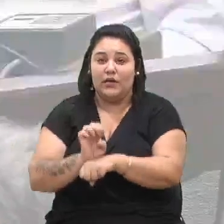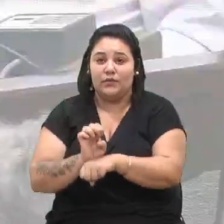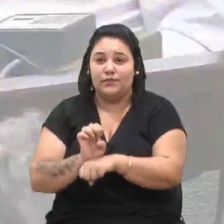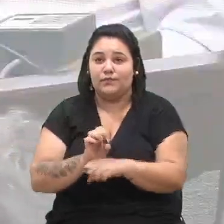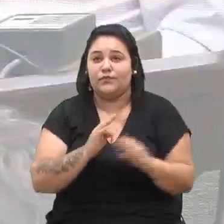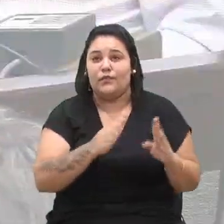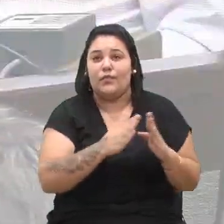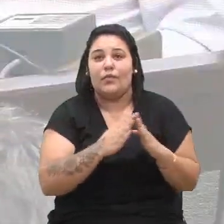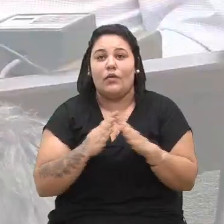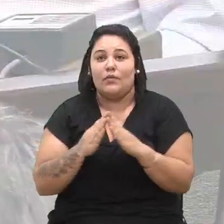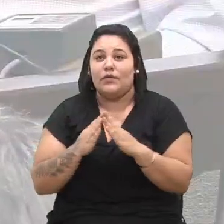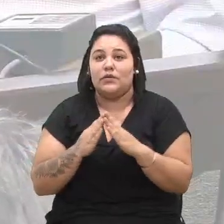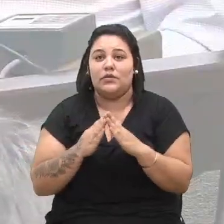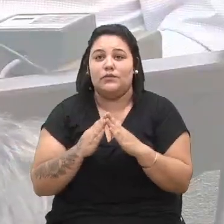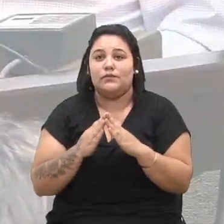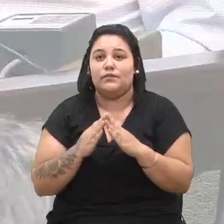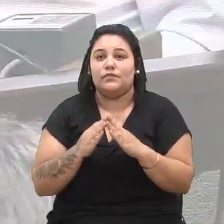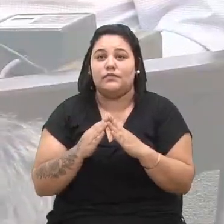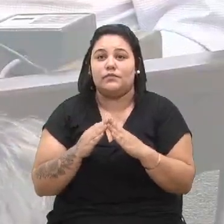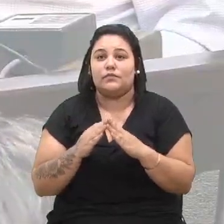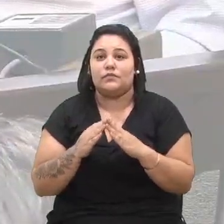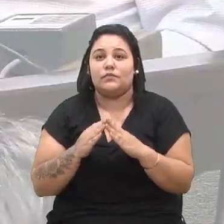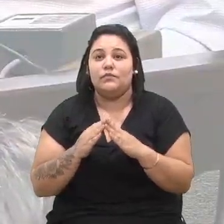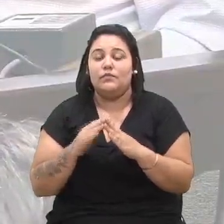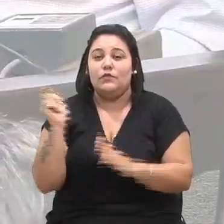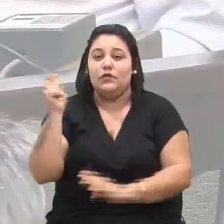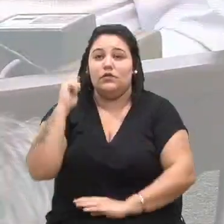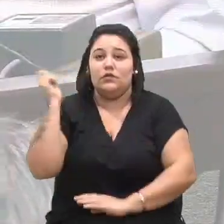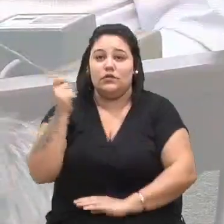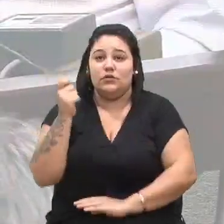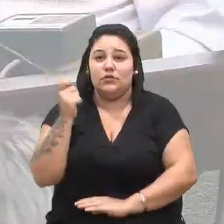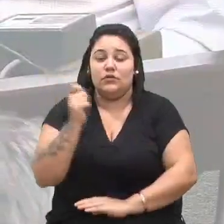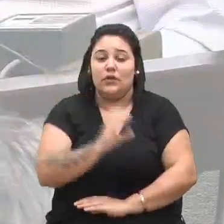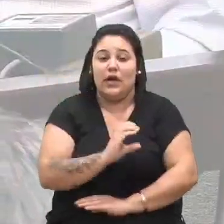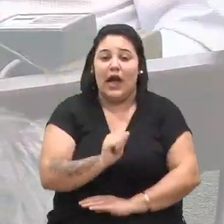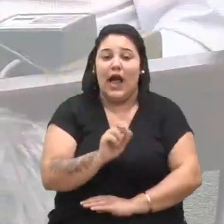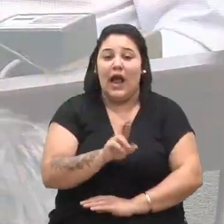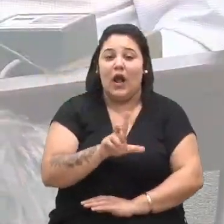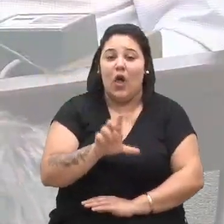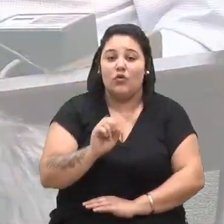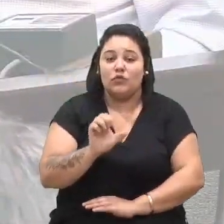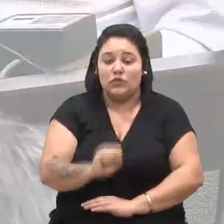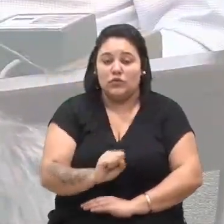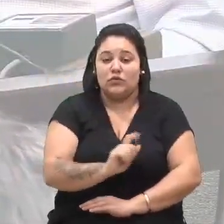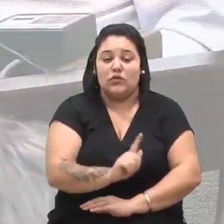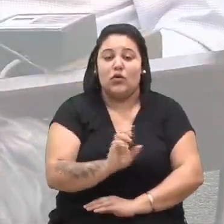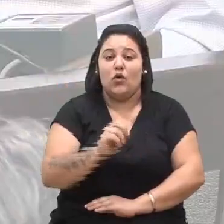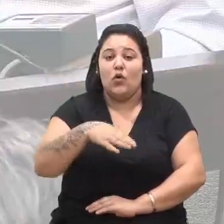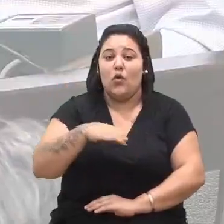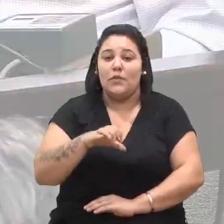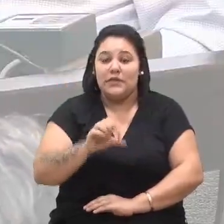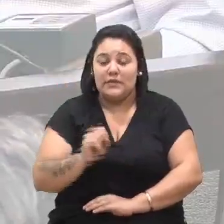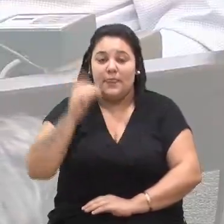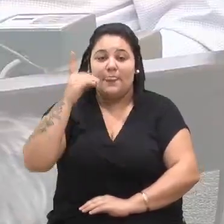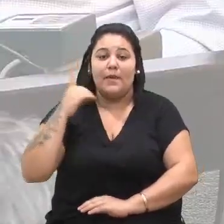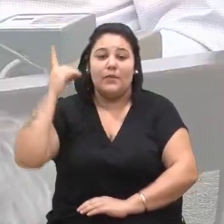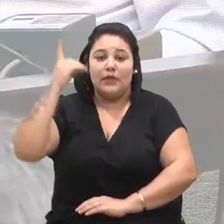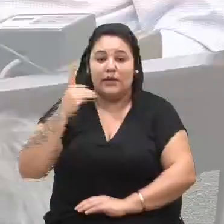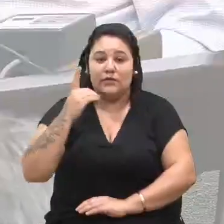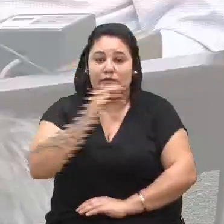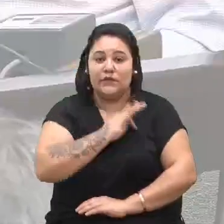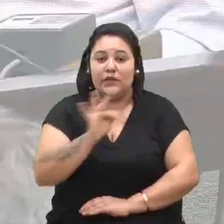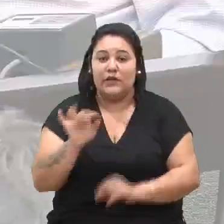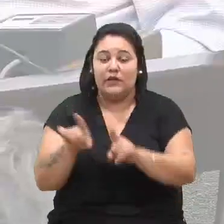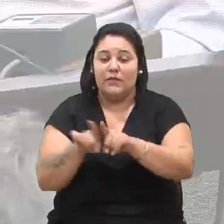Habitação e Regularização Fundiária do Estado do Rio Grande do Sul, Carlos Gomes, deputado federal, a qual